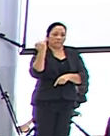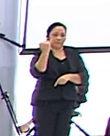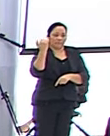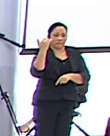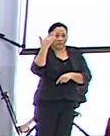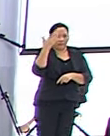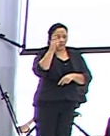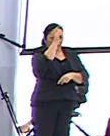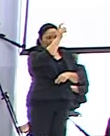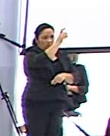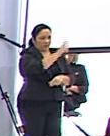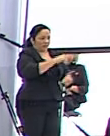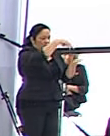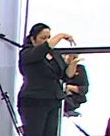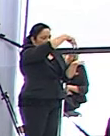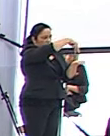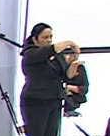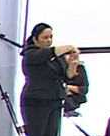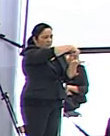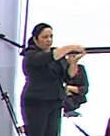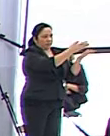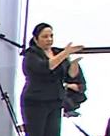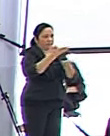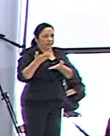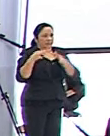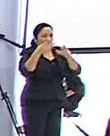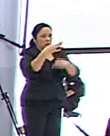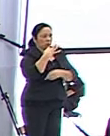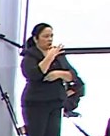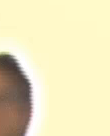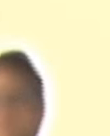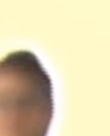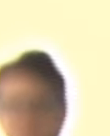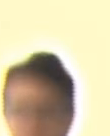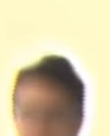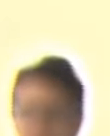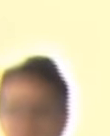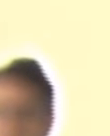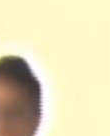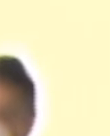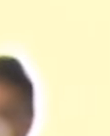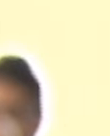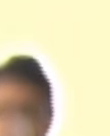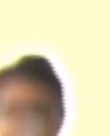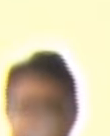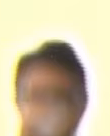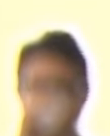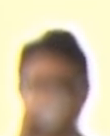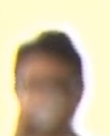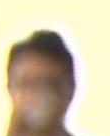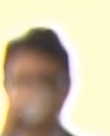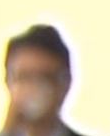Queria, Rafael Luquezzi, que você levantasse, sem você nós não chegaríamos aqui, no Senai, Marcelo Félix, Marco Antônio, o Senac.